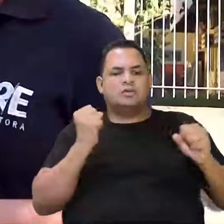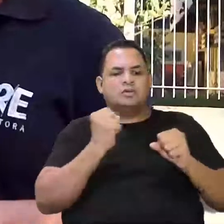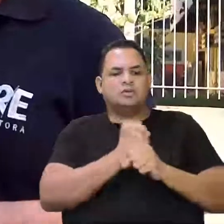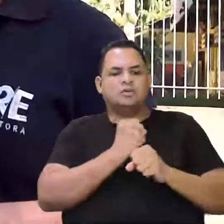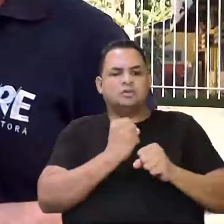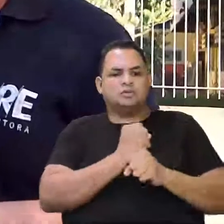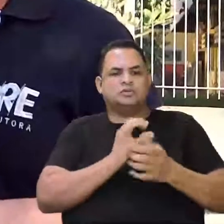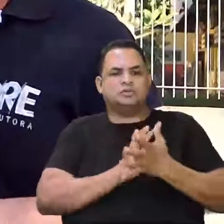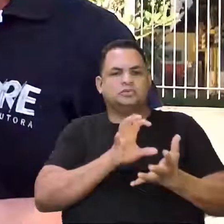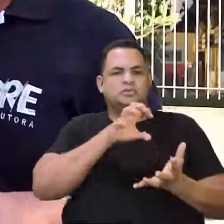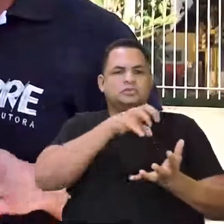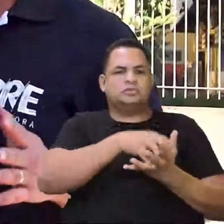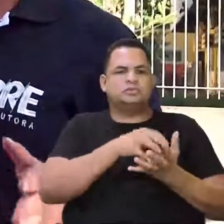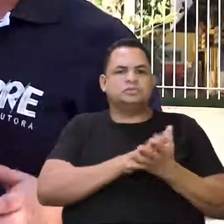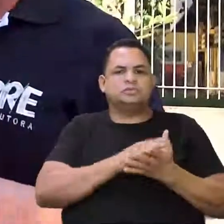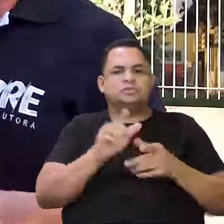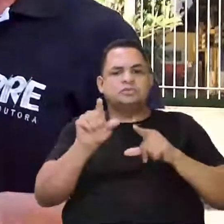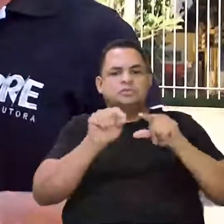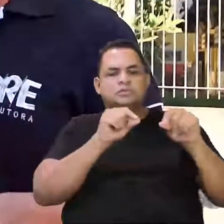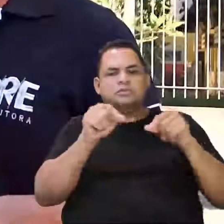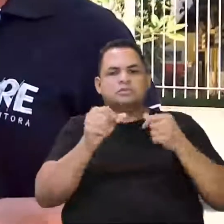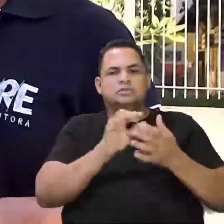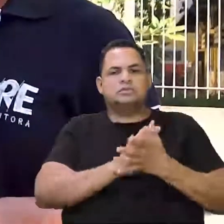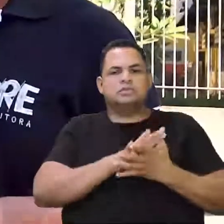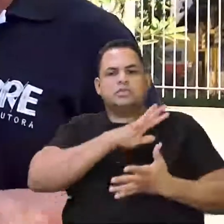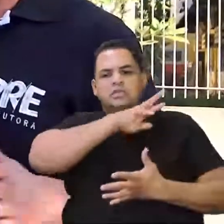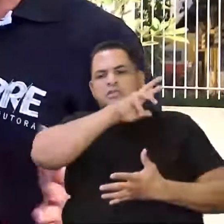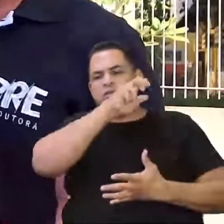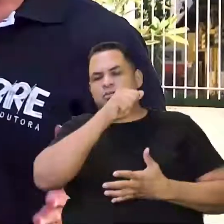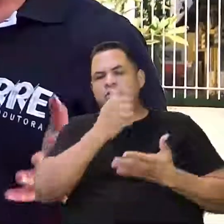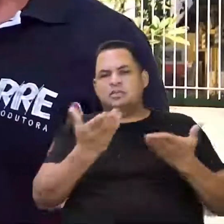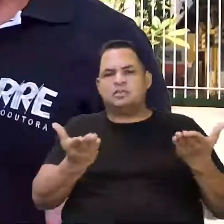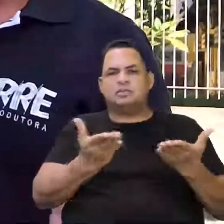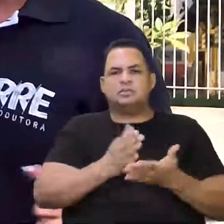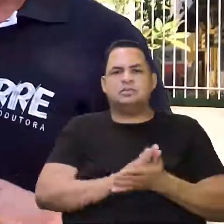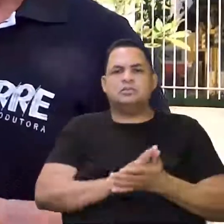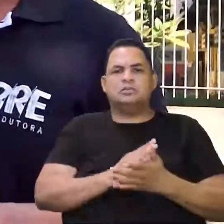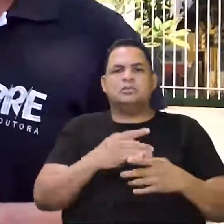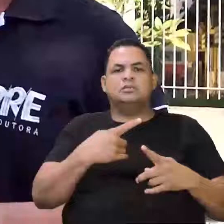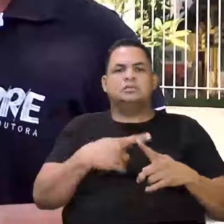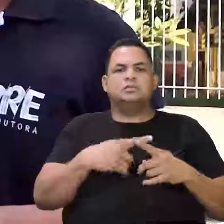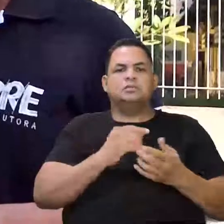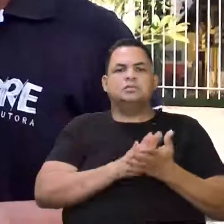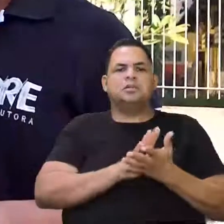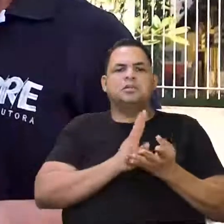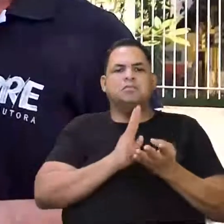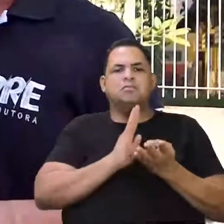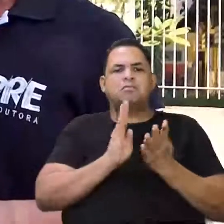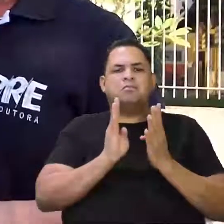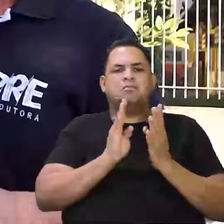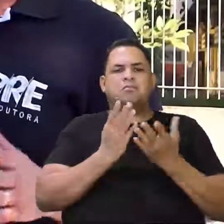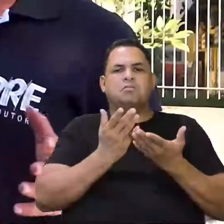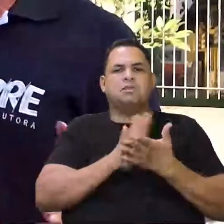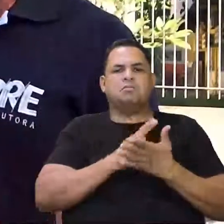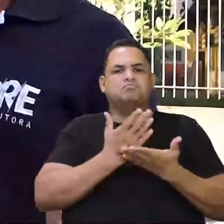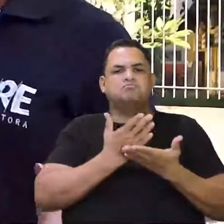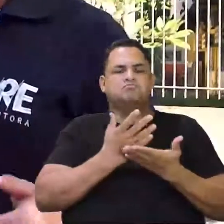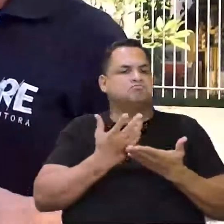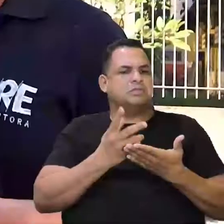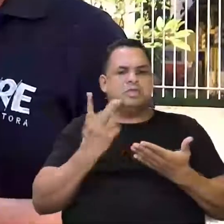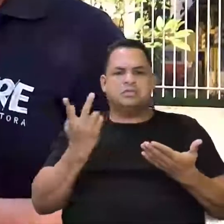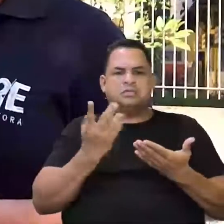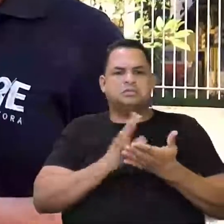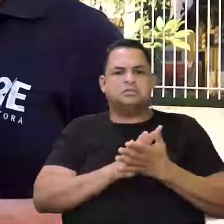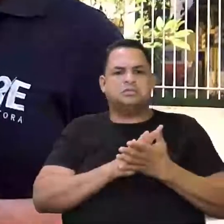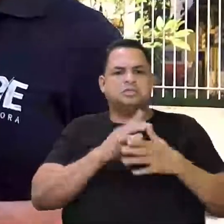de Triagem de Animais Silvestres CETAS. Porém, no momento, por questões burocráticas, não está em funcionamento, o que, segundo